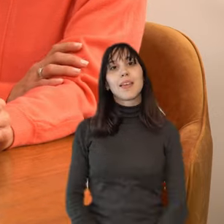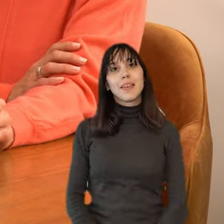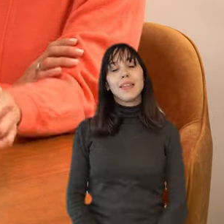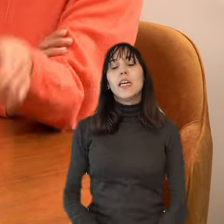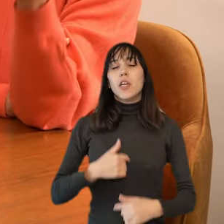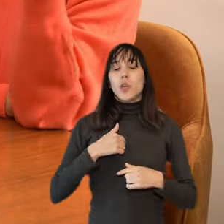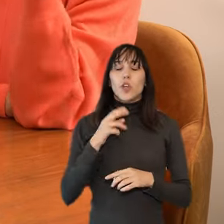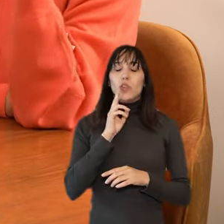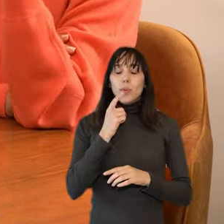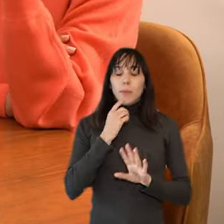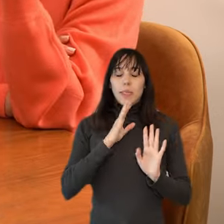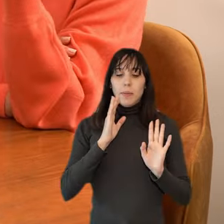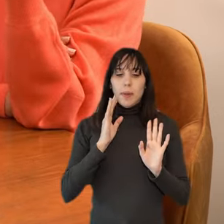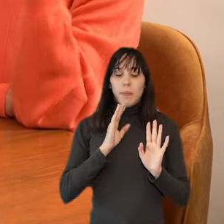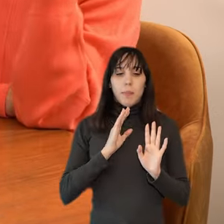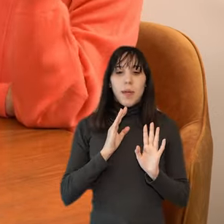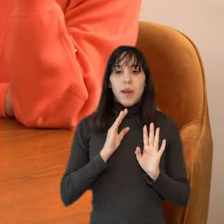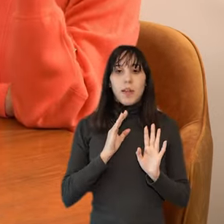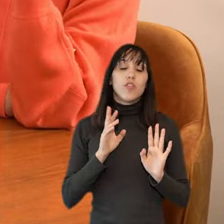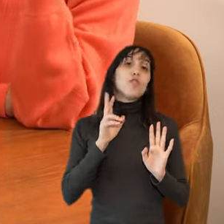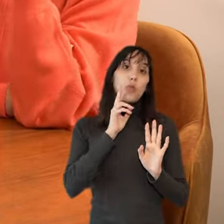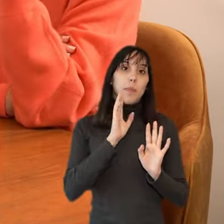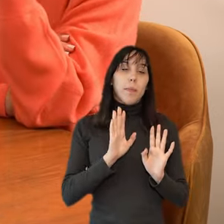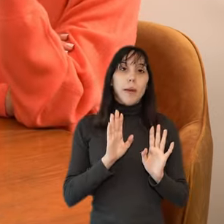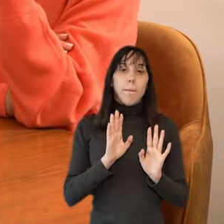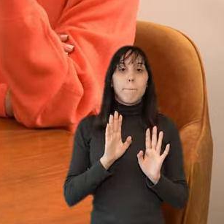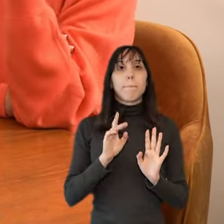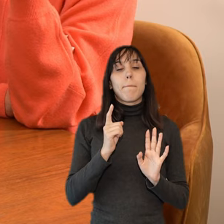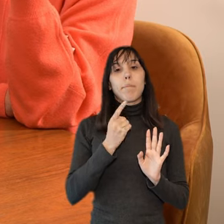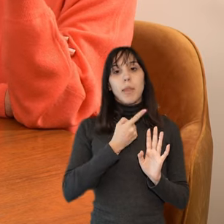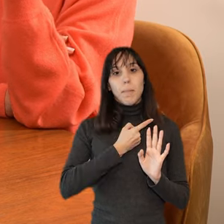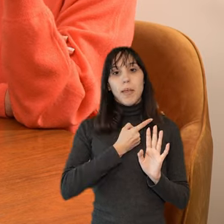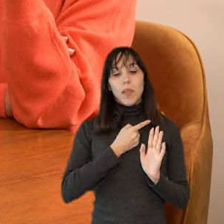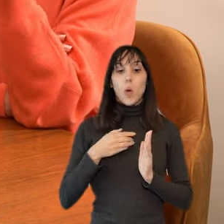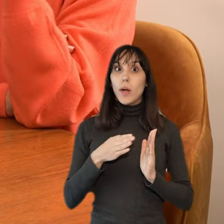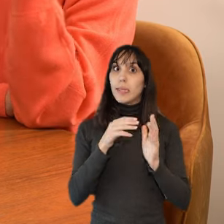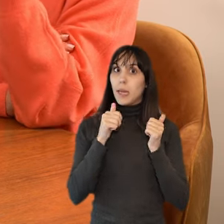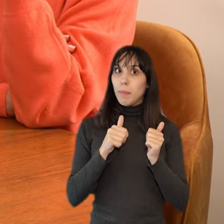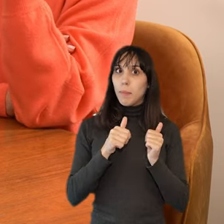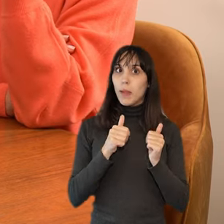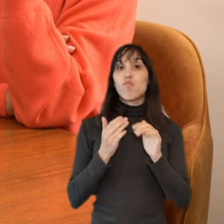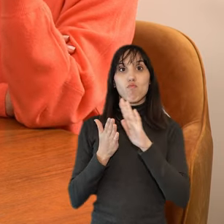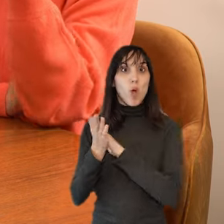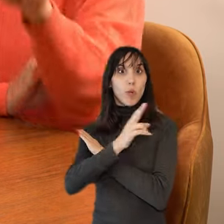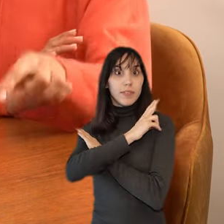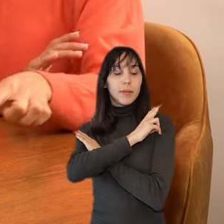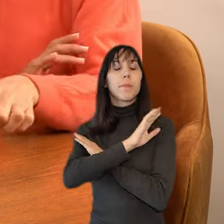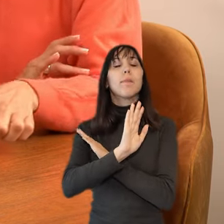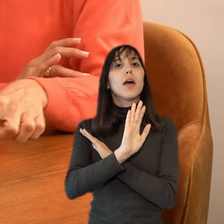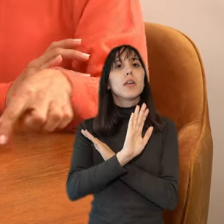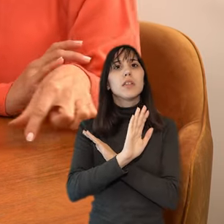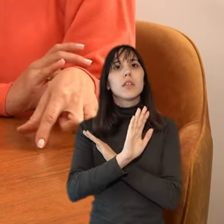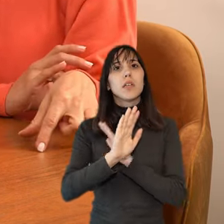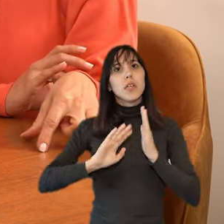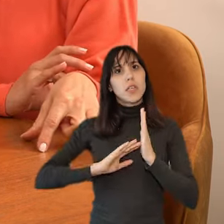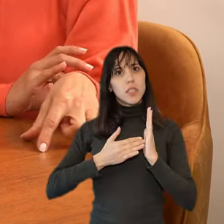agora perdi-me aqui não não ten que fazer pois não ele tem que ir bem Orient tem que ir tem que ir para faculdade mas ele eh não tem que fazer